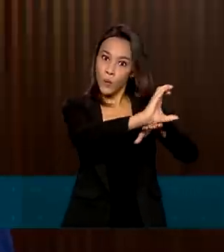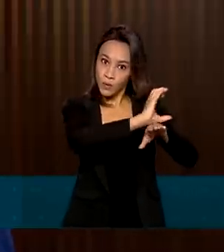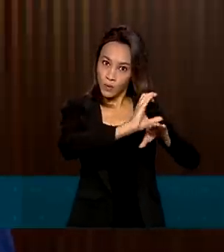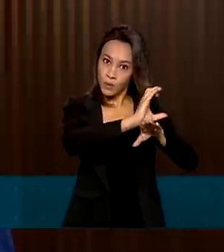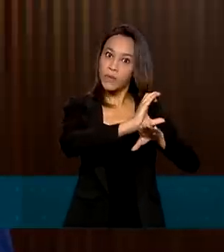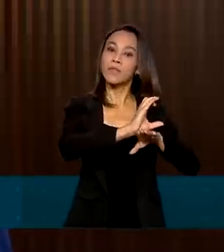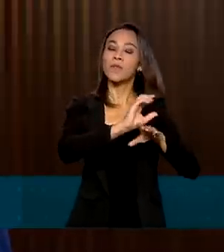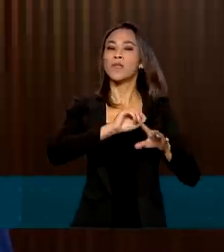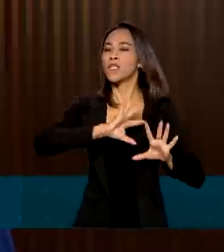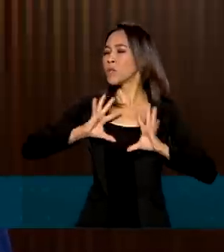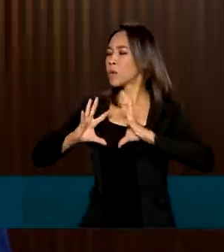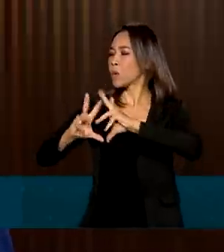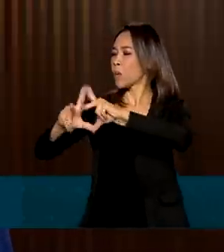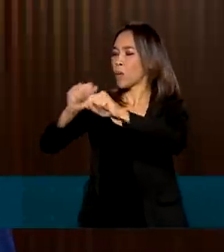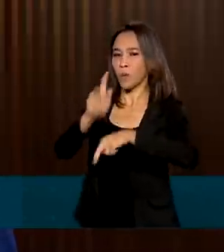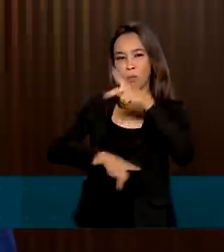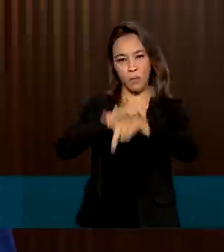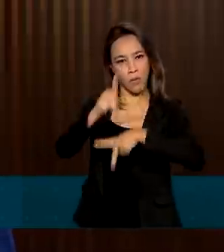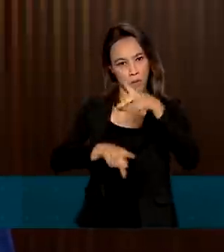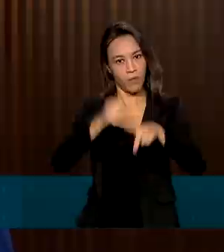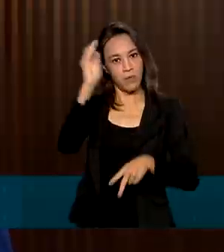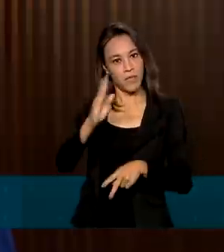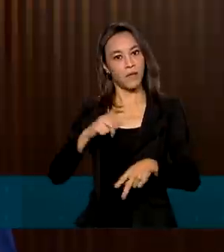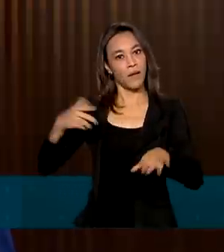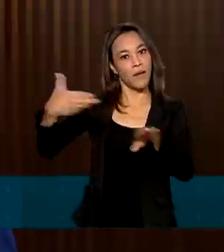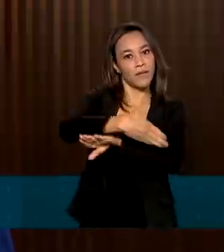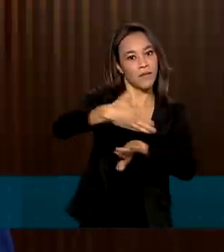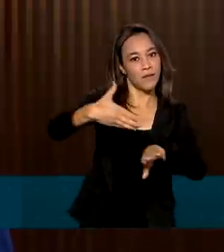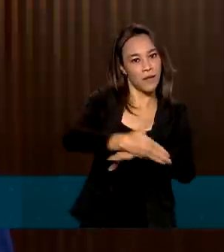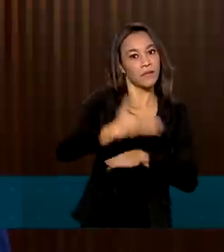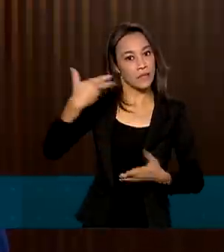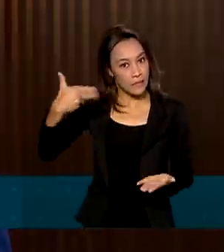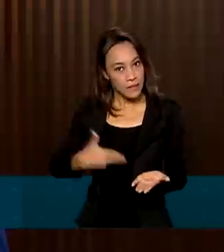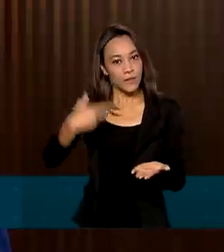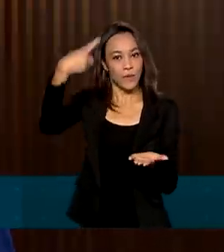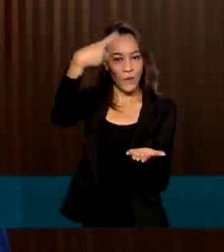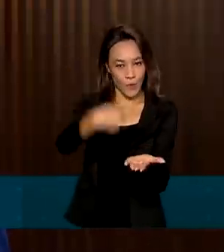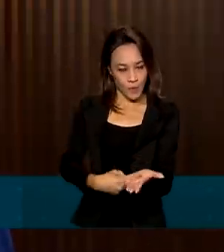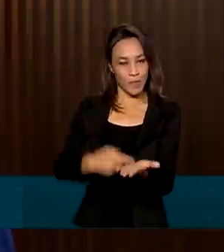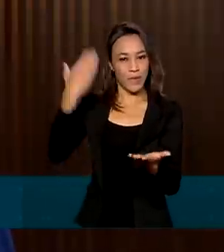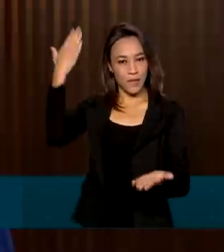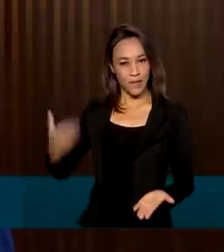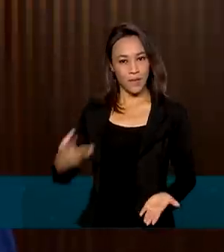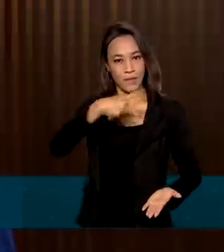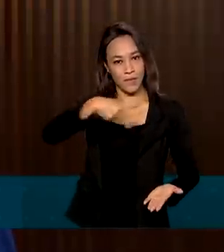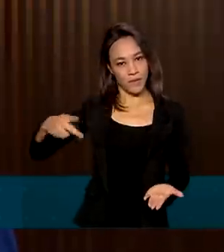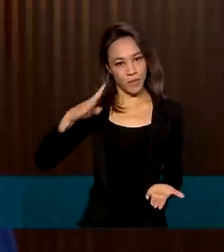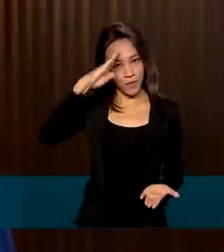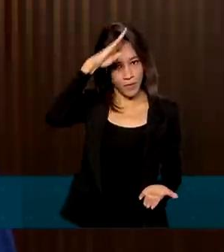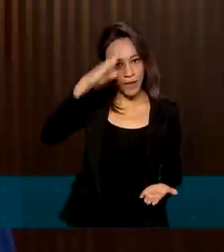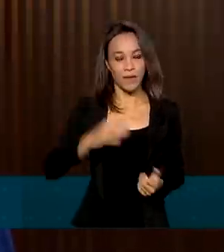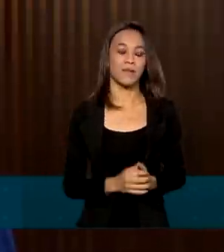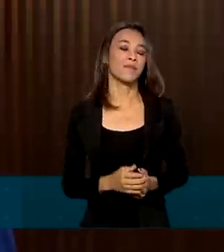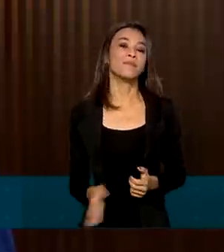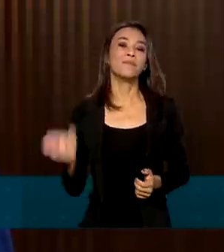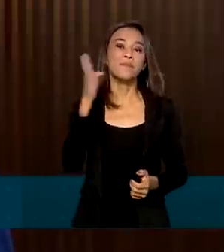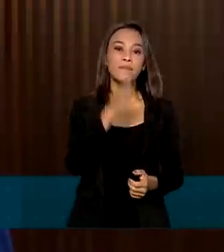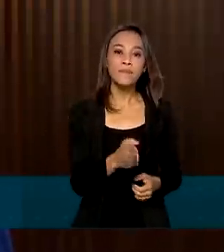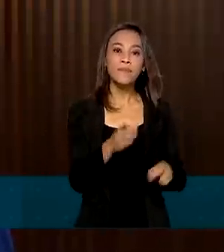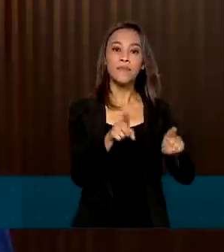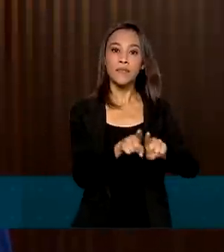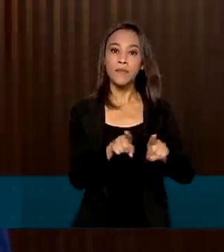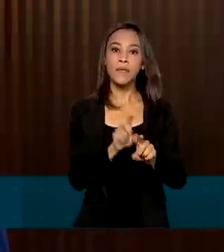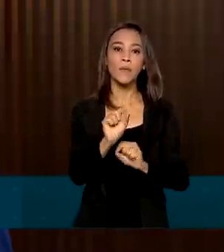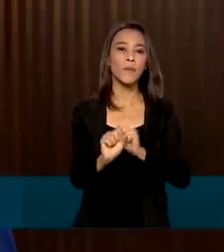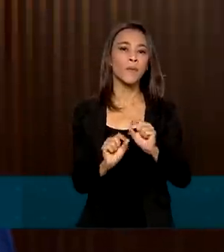deve ter acesso aos serviços. Esse é um compromisso do presidente Bolsonaro. Além disso, a